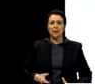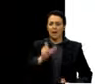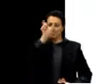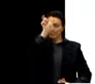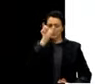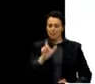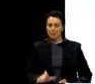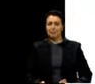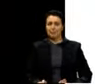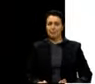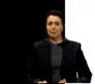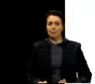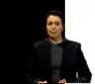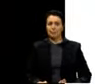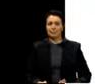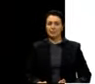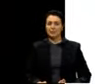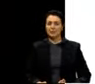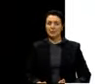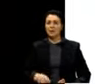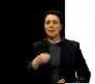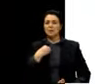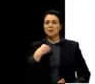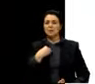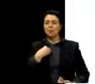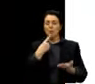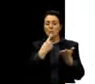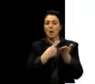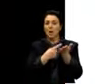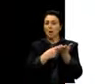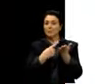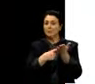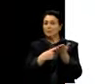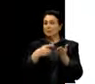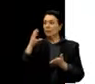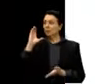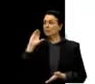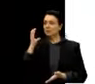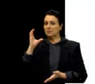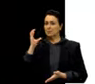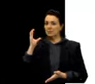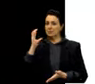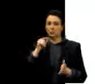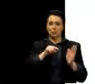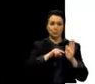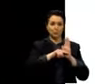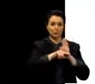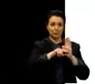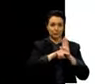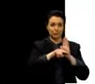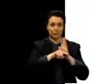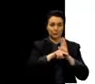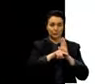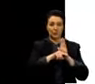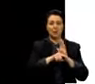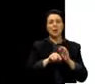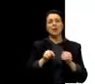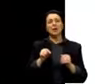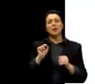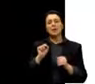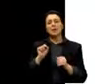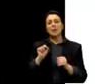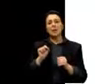Isso é uma convenção científica, foi uma convenção científica que tornou essa